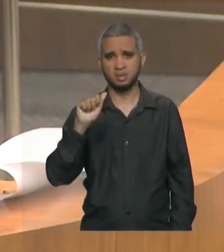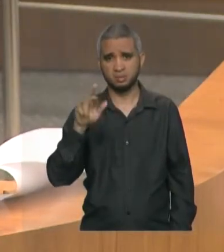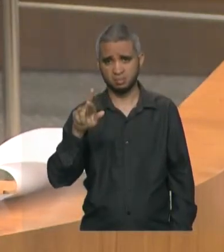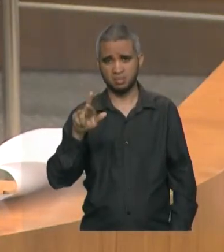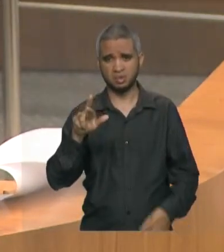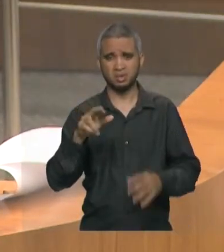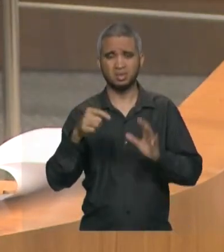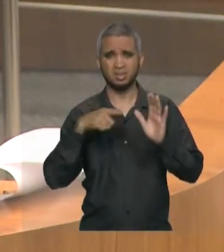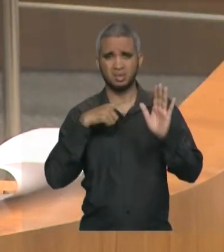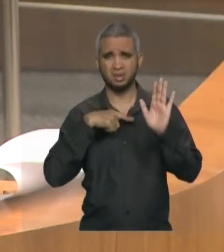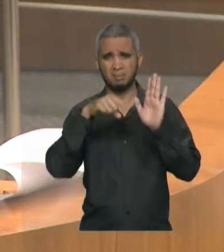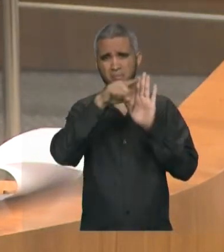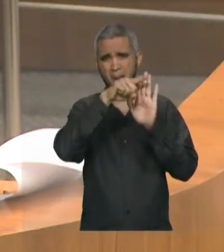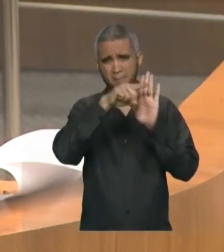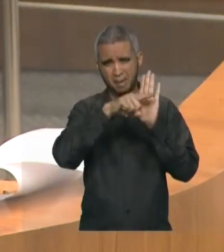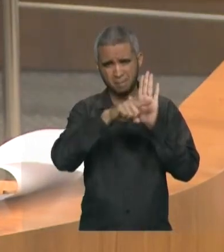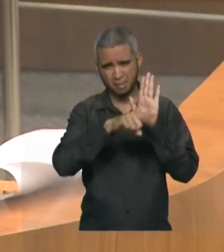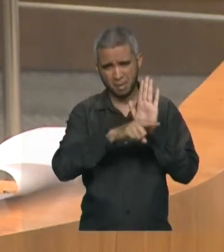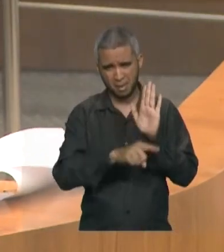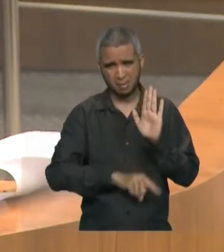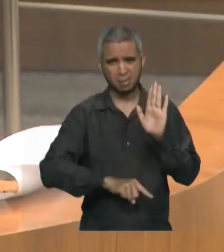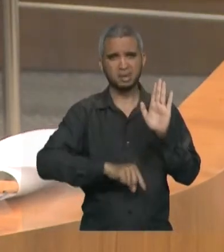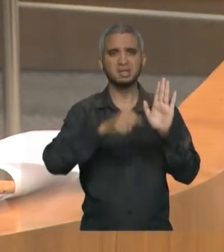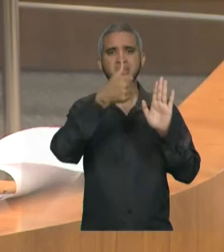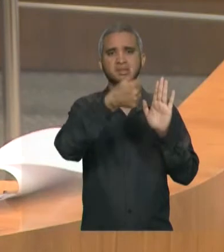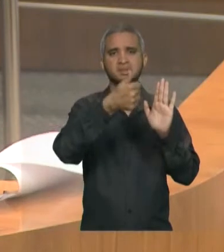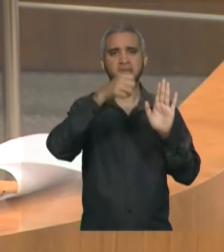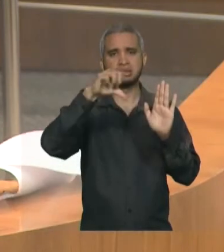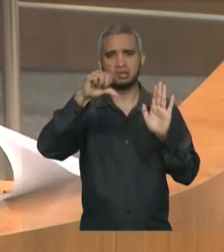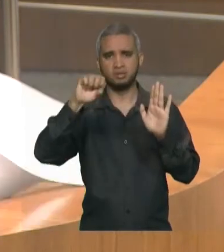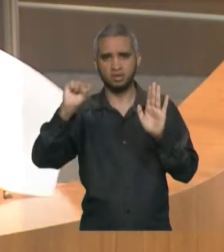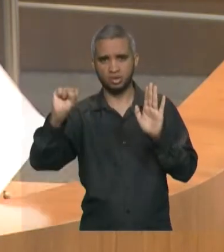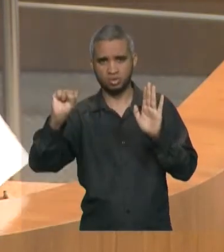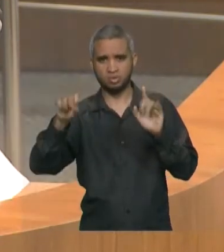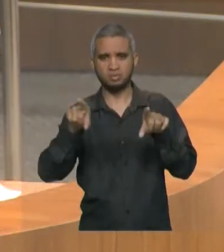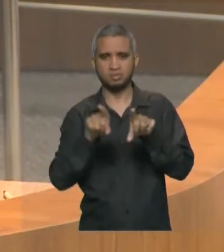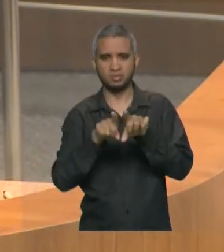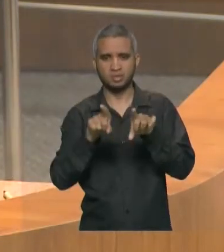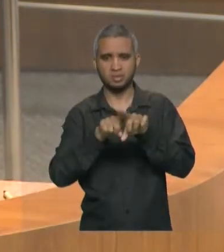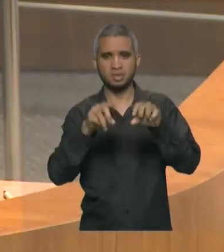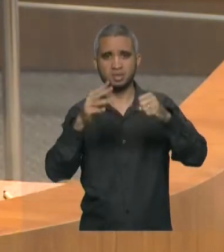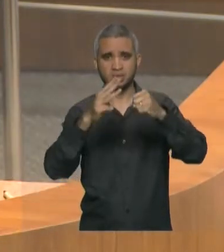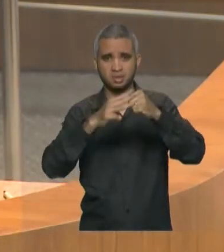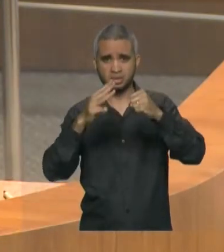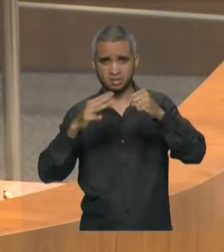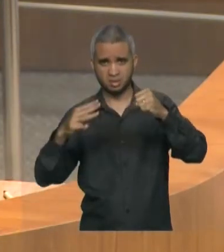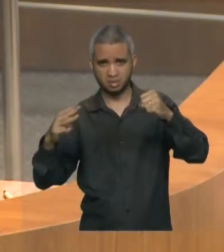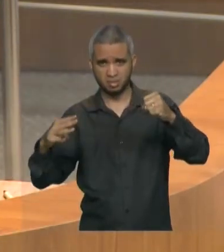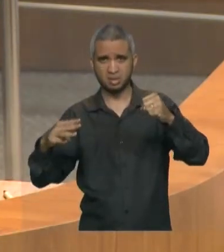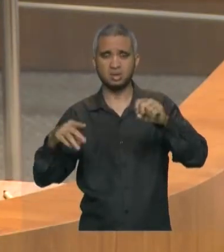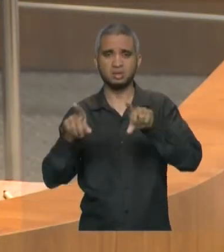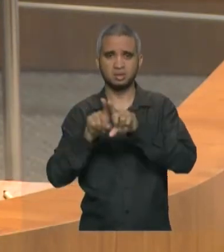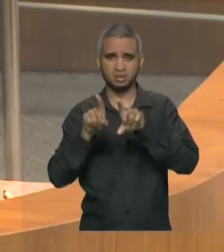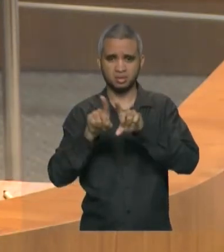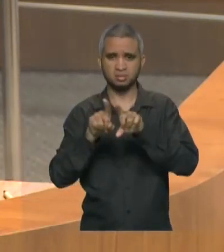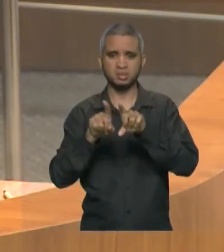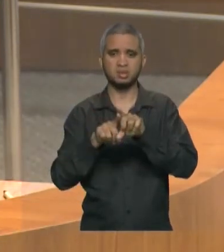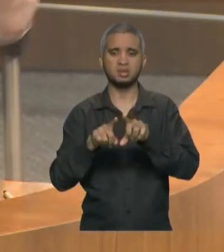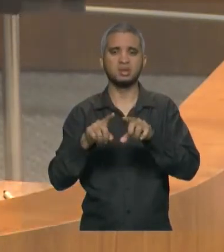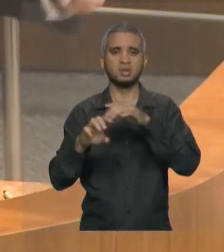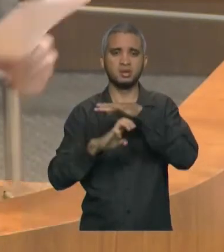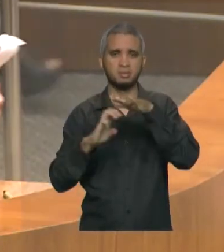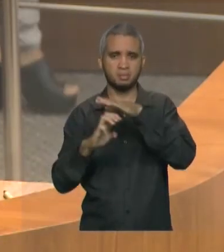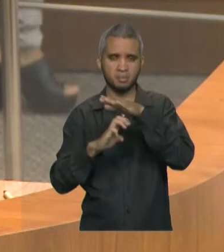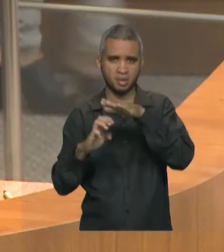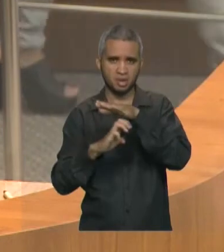198. Sebrae, vamos mandar para o Sebrae. Vamos mandar para o Sebrae também, apoio ao microempreendedor. E sugiro